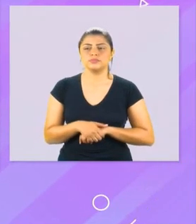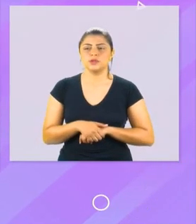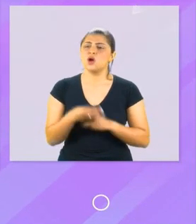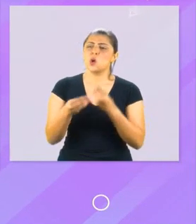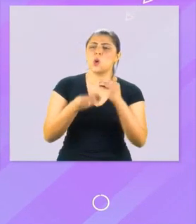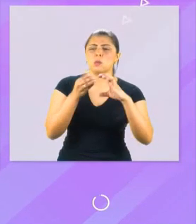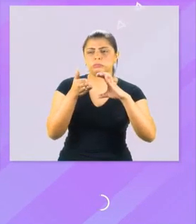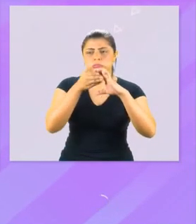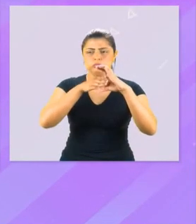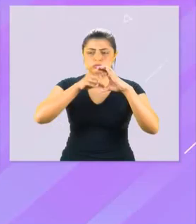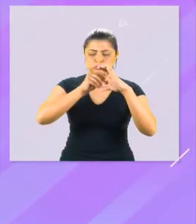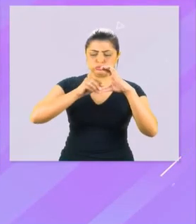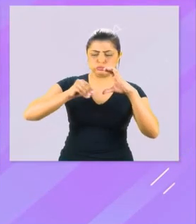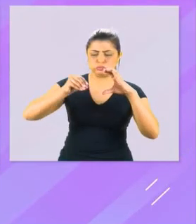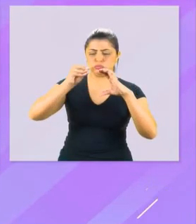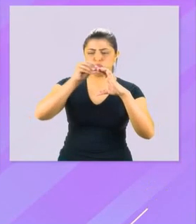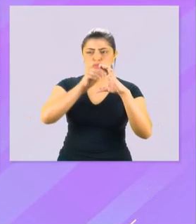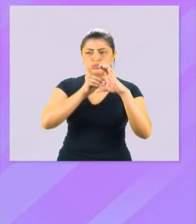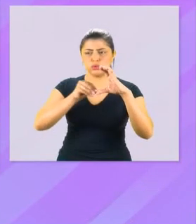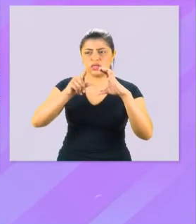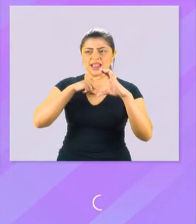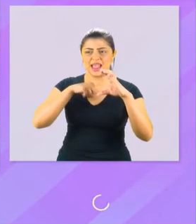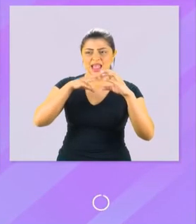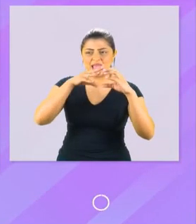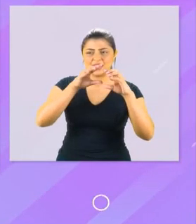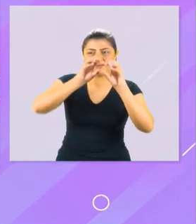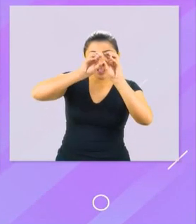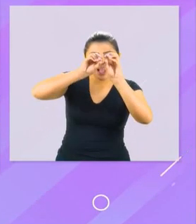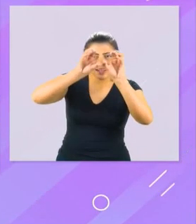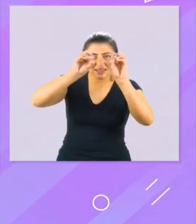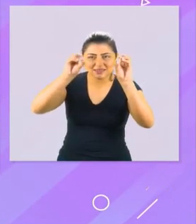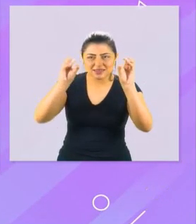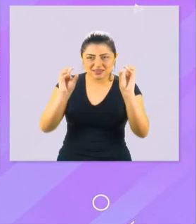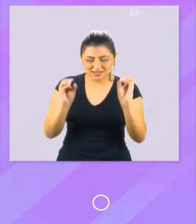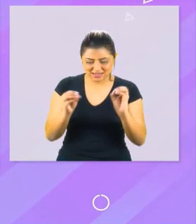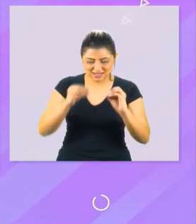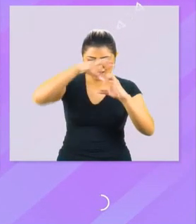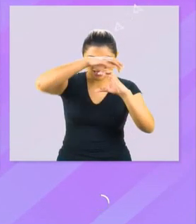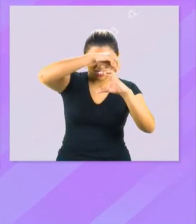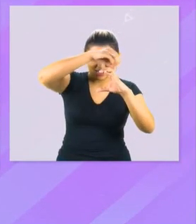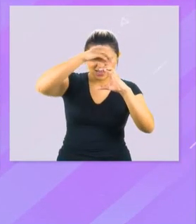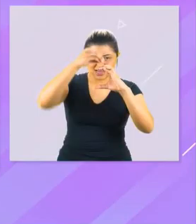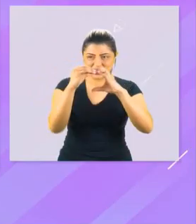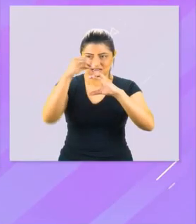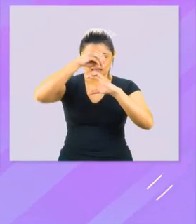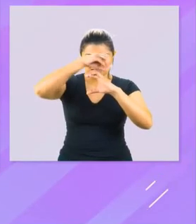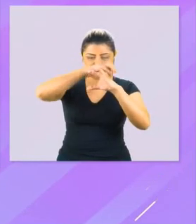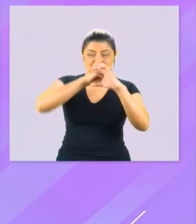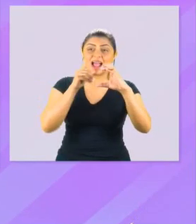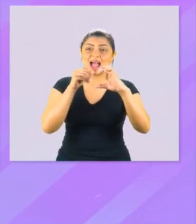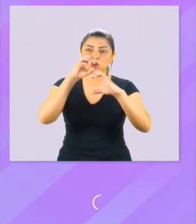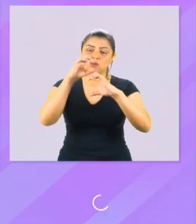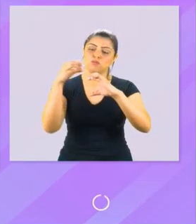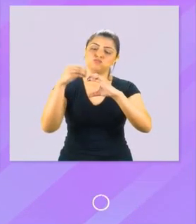é a constituição dessa lipoproteína. Todas as cabecinhas dos fosfolipídios, que são a região polar, que gostam de água,